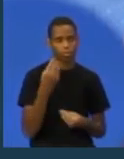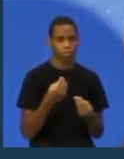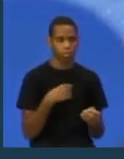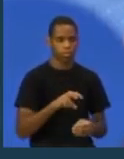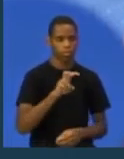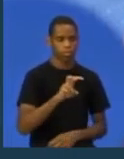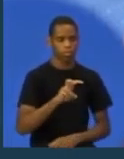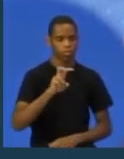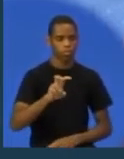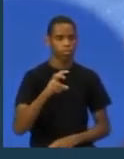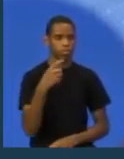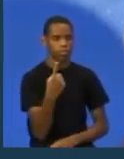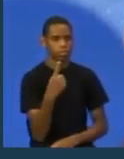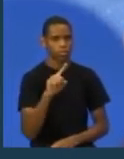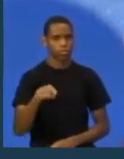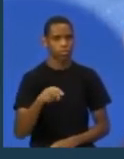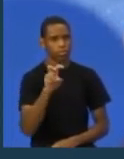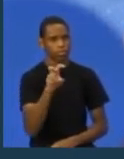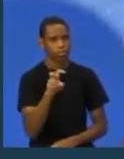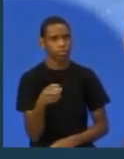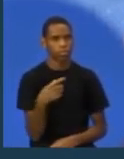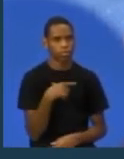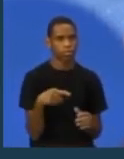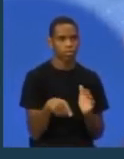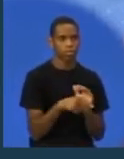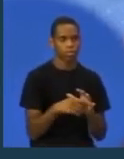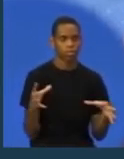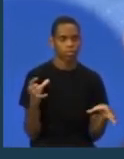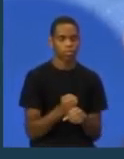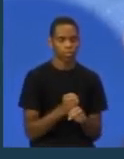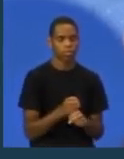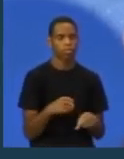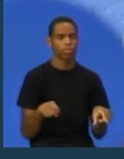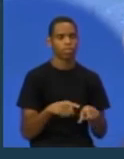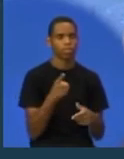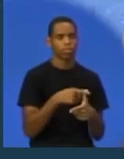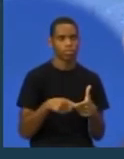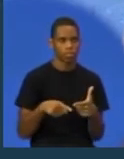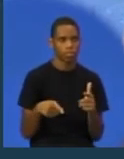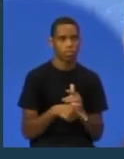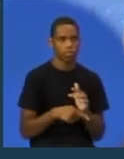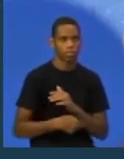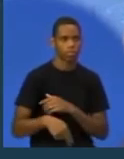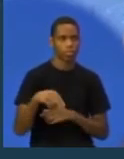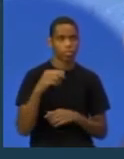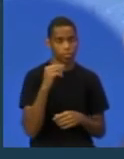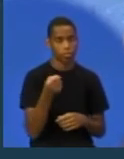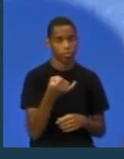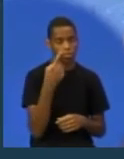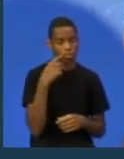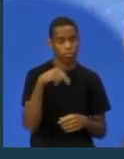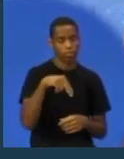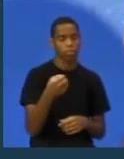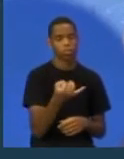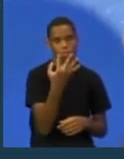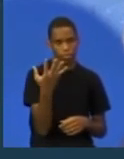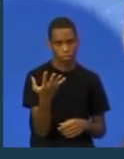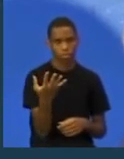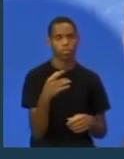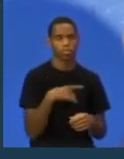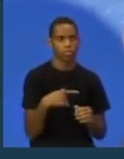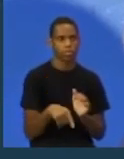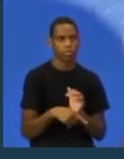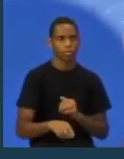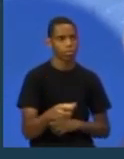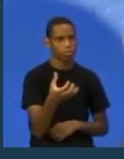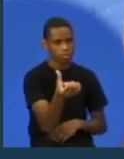de 551,5, referente ao somatório, e dividimos pelo nosso N, nosso número de casos. Aqui no